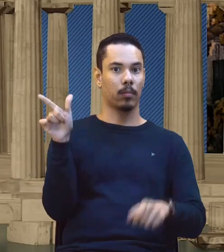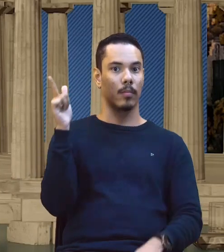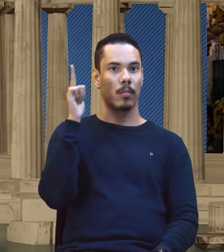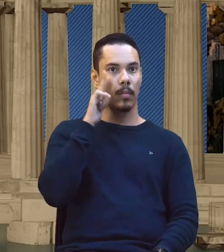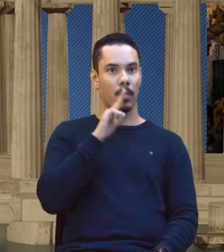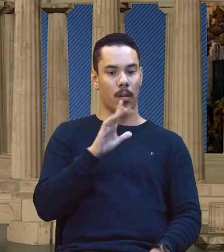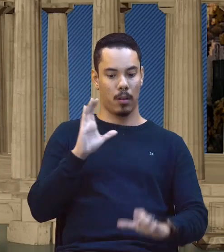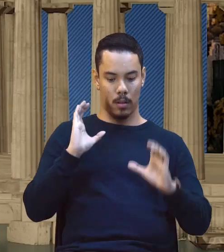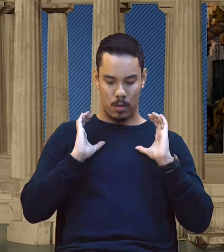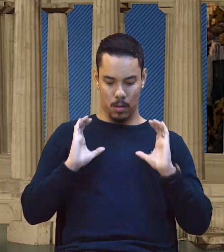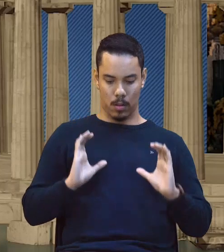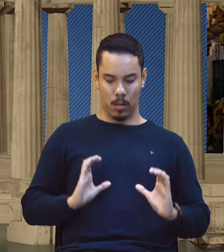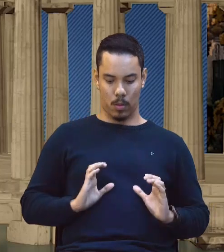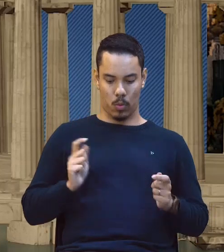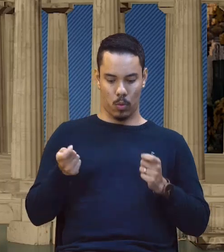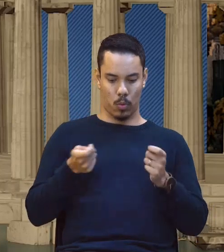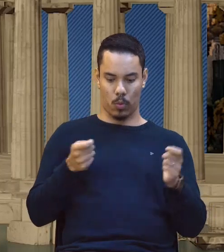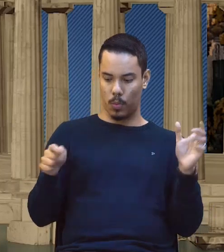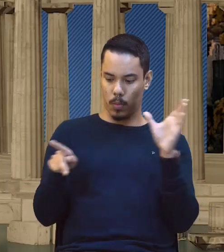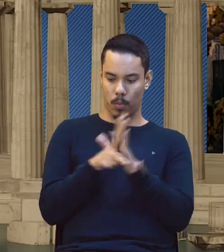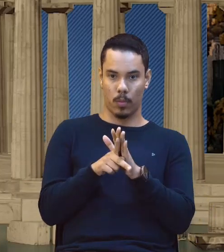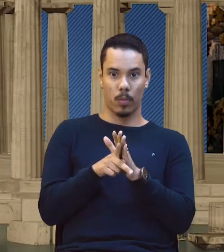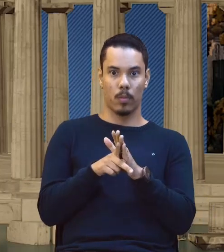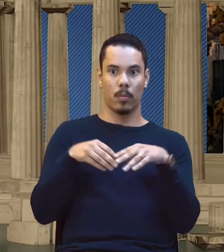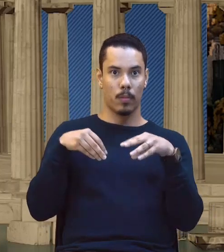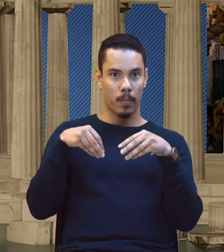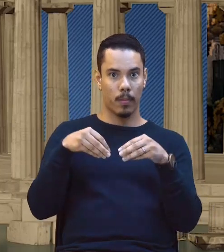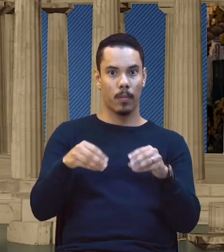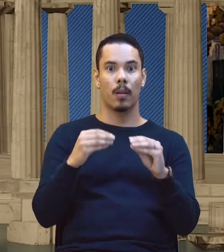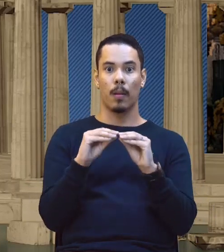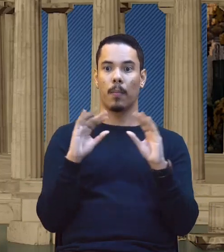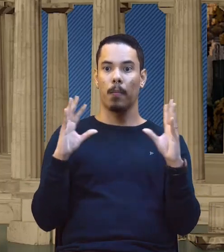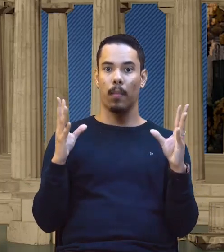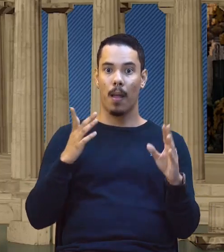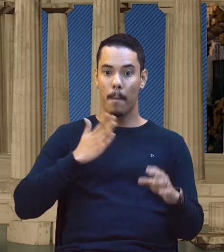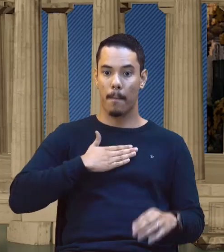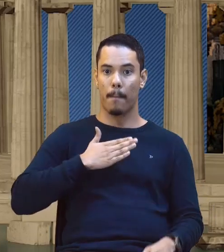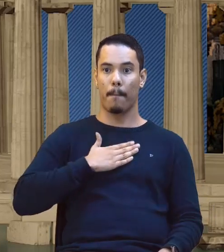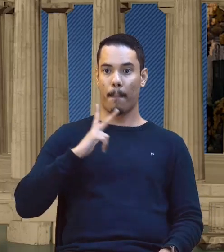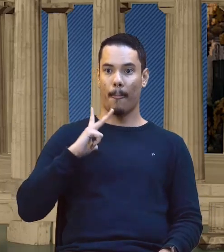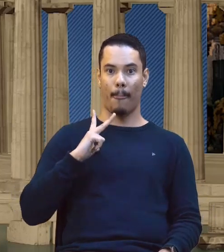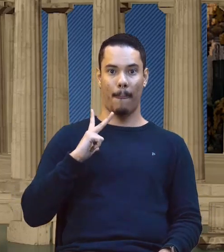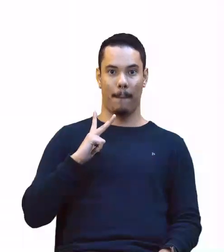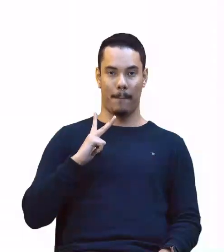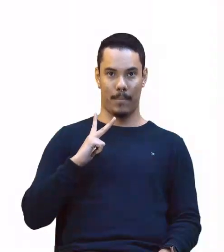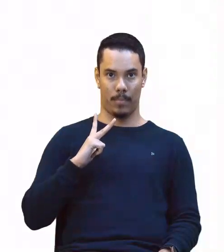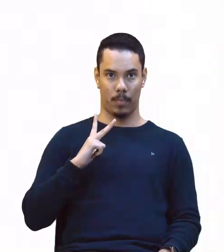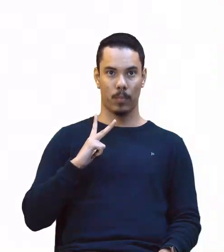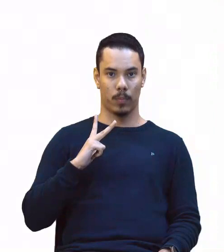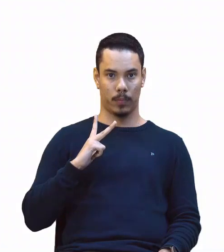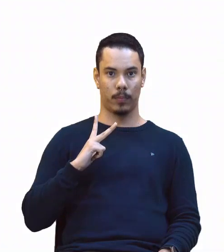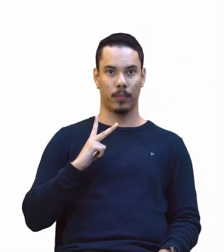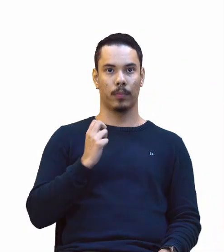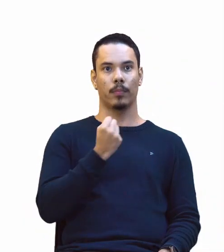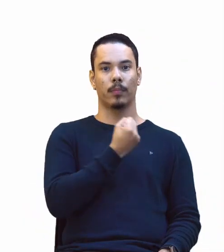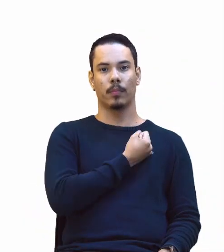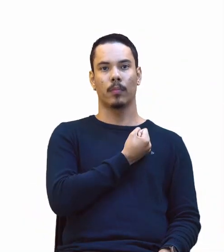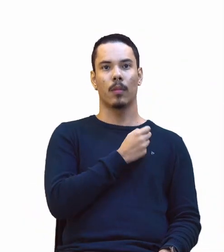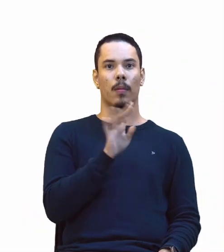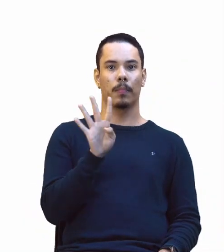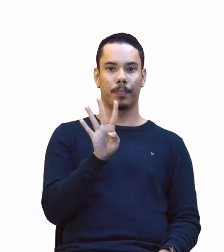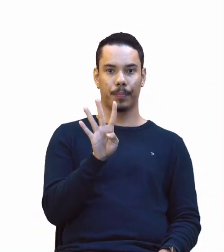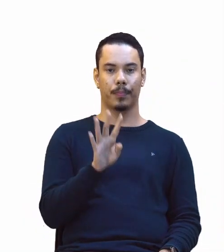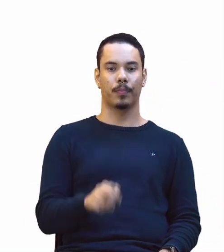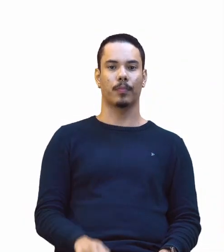cidadão, o controle de terra, ou seja, a propriedade privada. Vamos para a questão número 4.